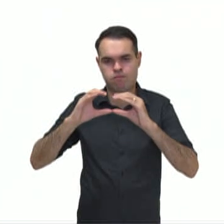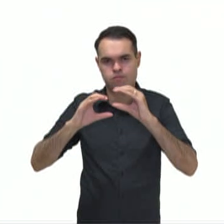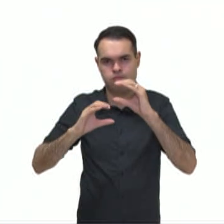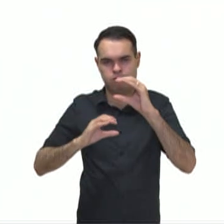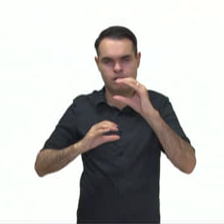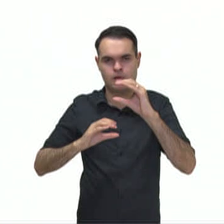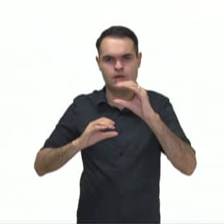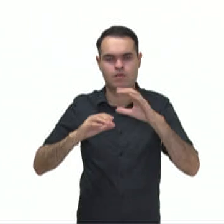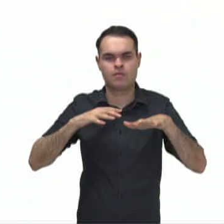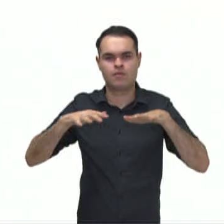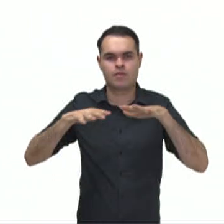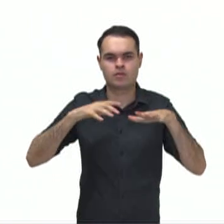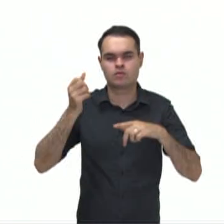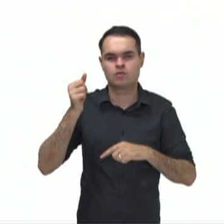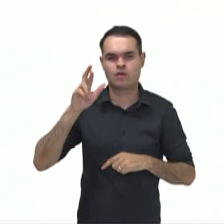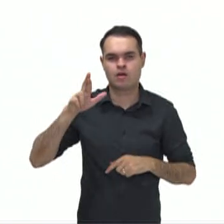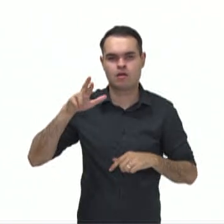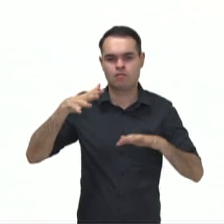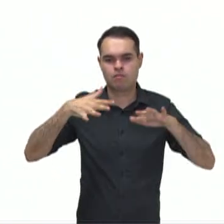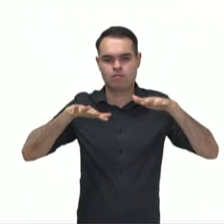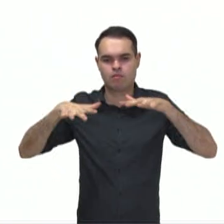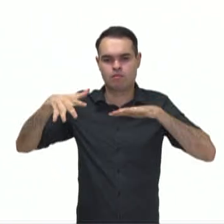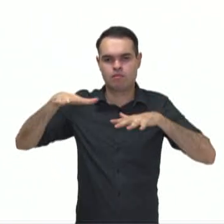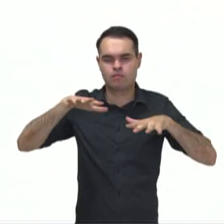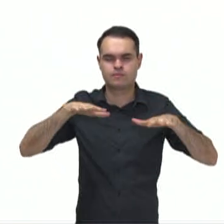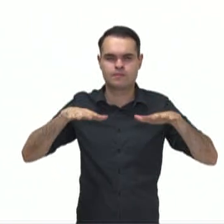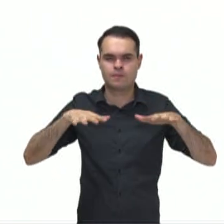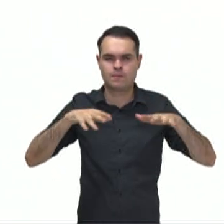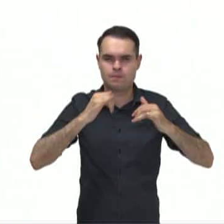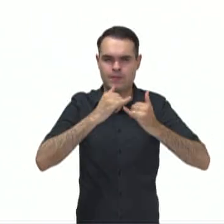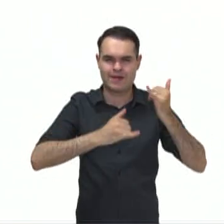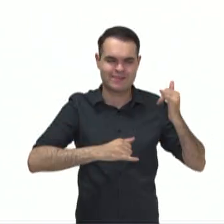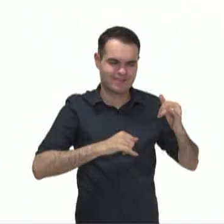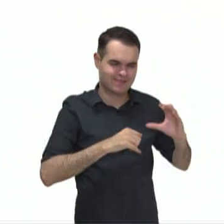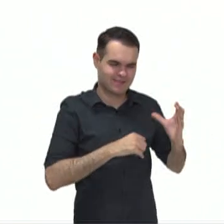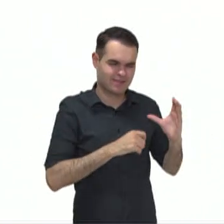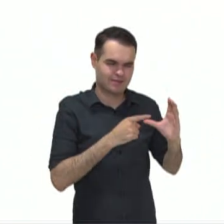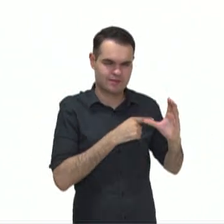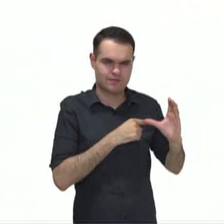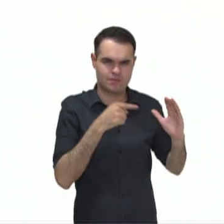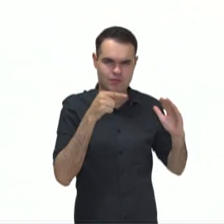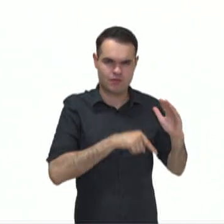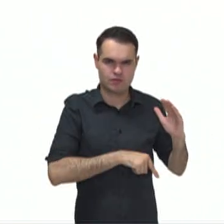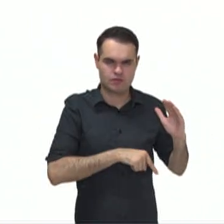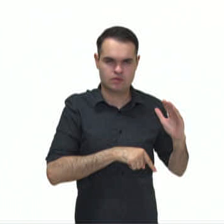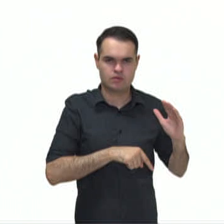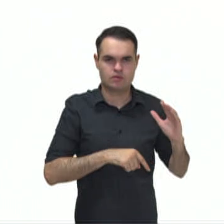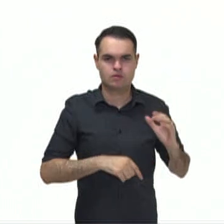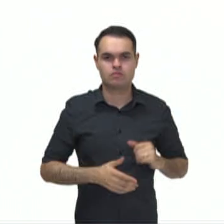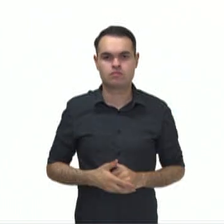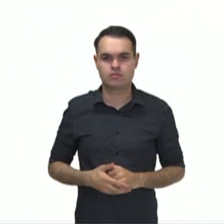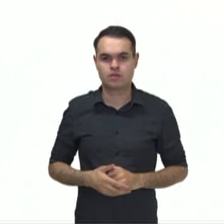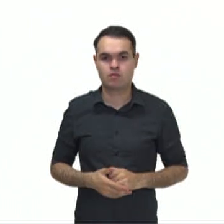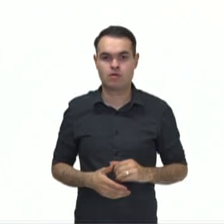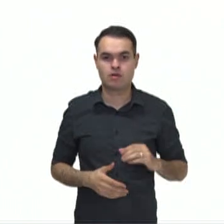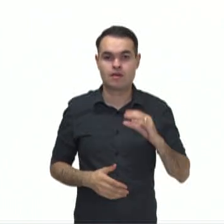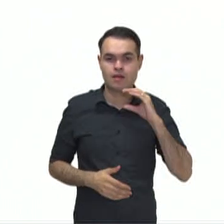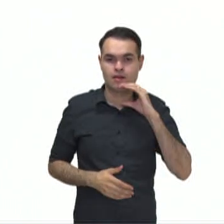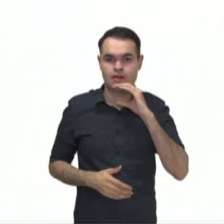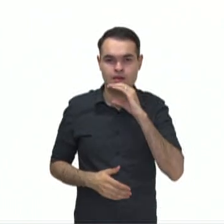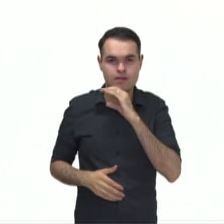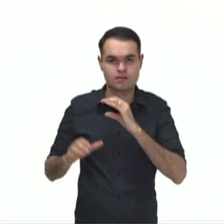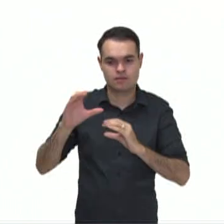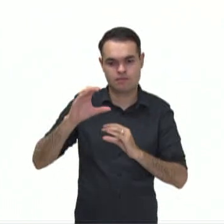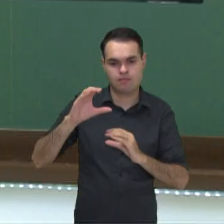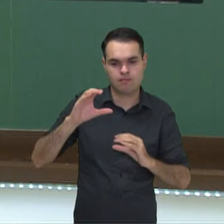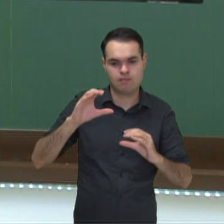pelo movimento do ar. Ficou ainda meio científico. Então, ou seja, quando o ar quente sobe para a atmosfera e o ar